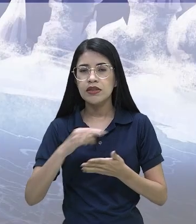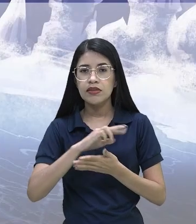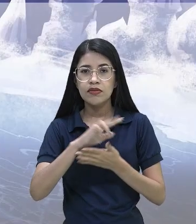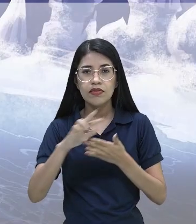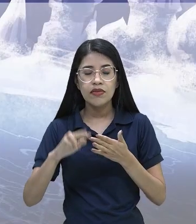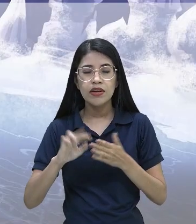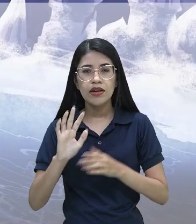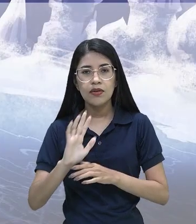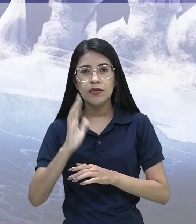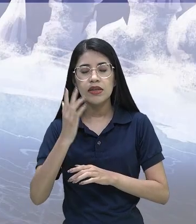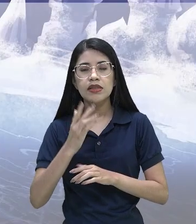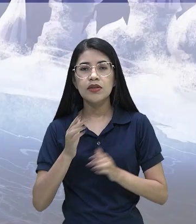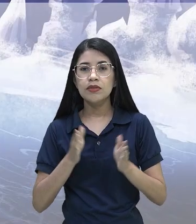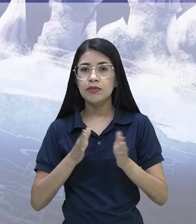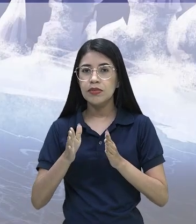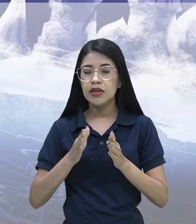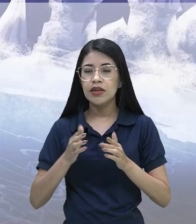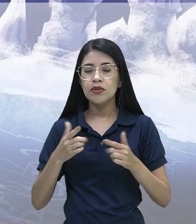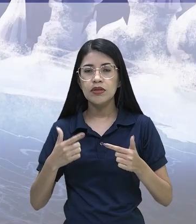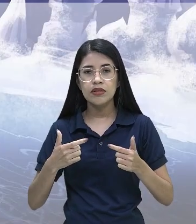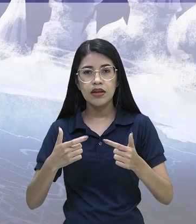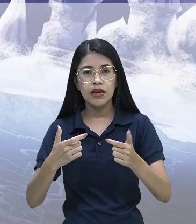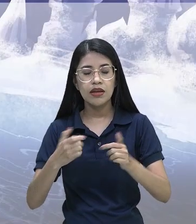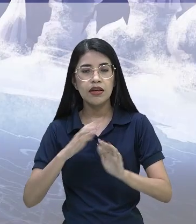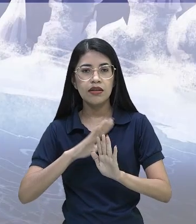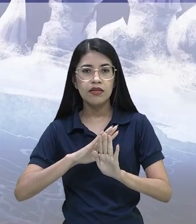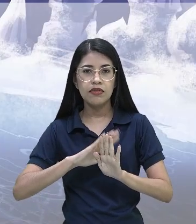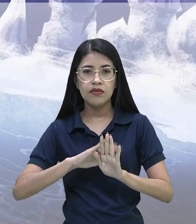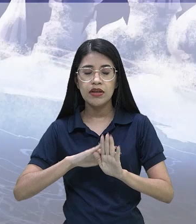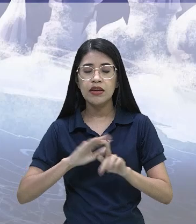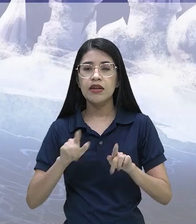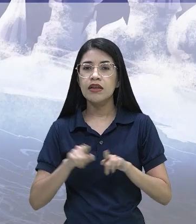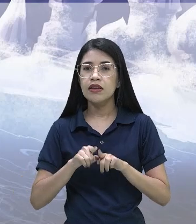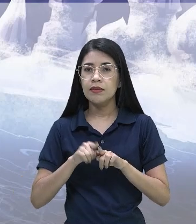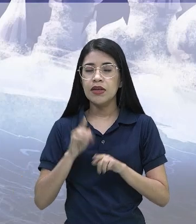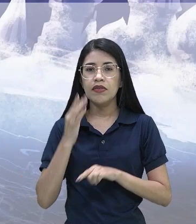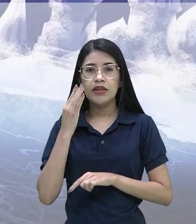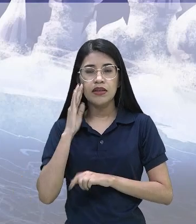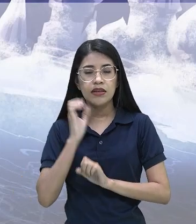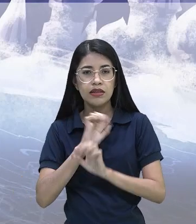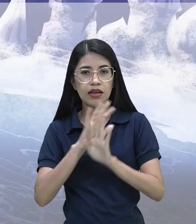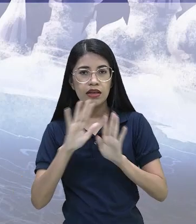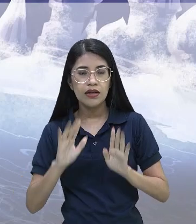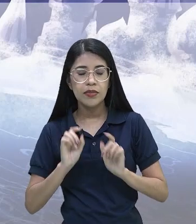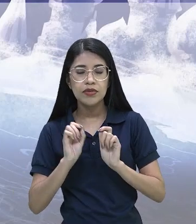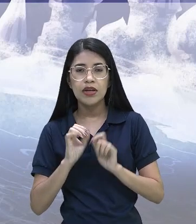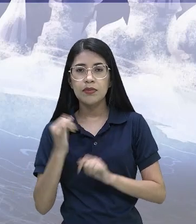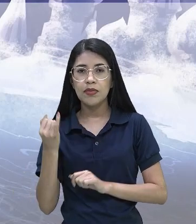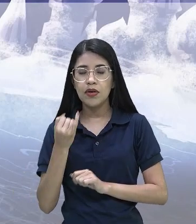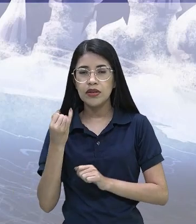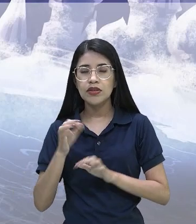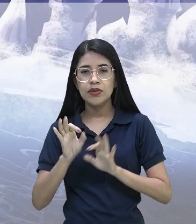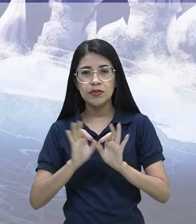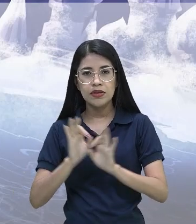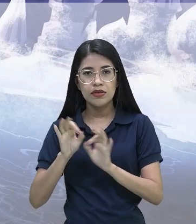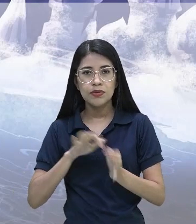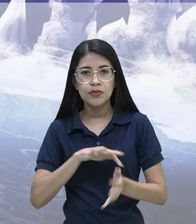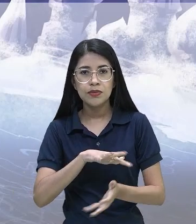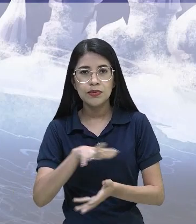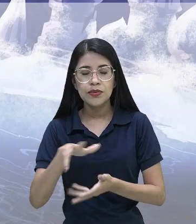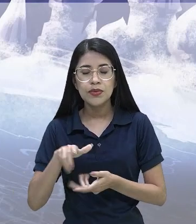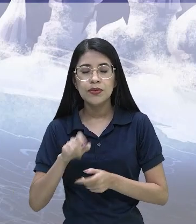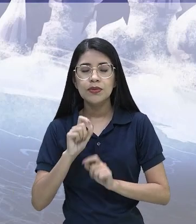período que ficou denominado como Guerra Fria, e a gente vai entender também uma importante ordem geopolítica mundial